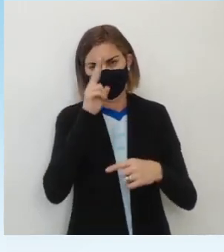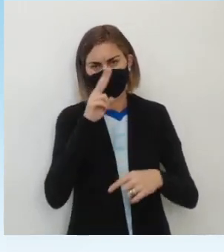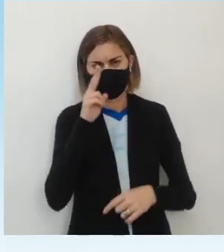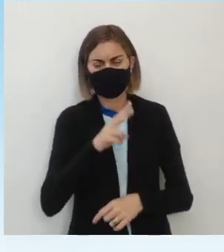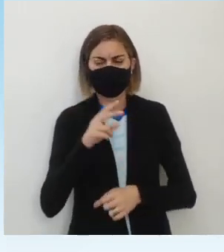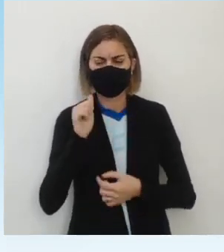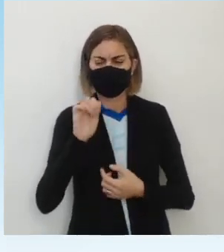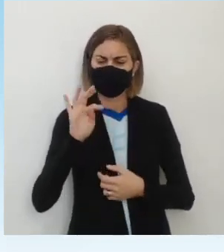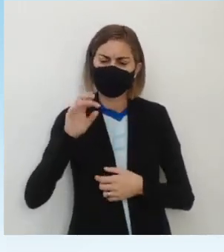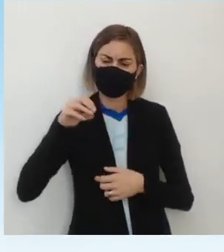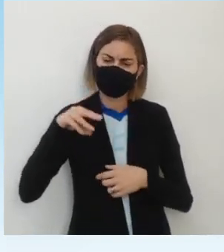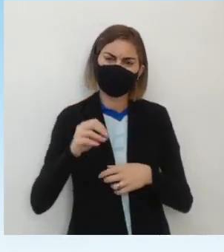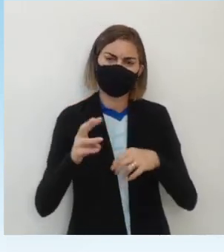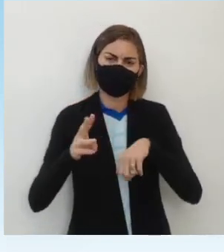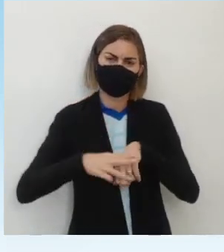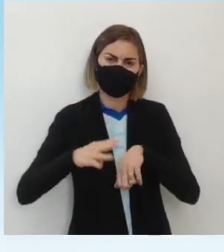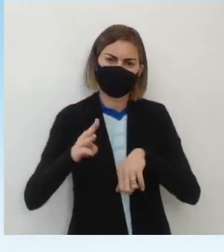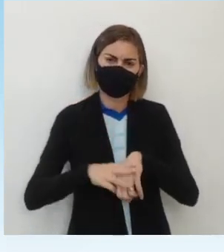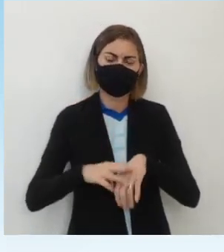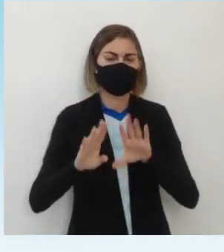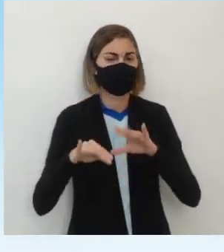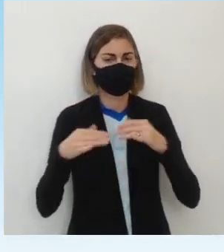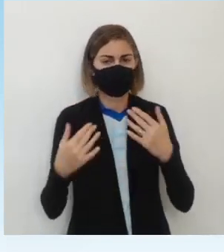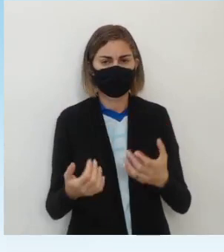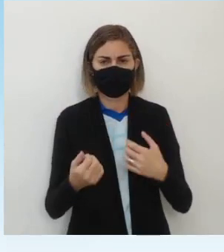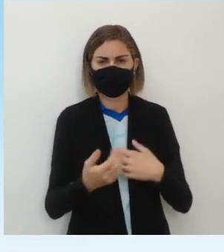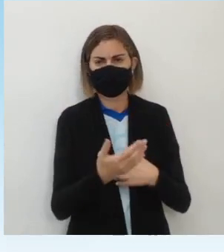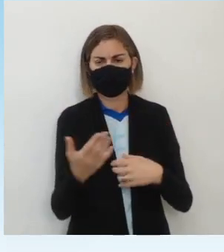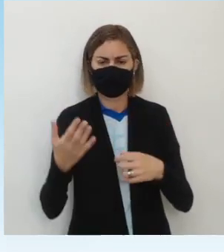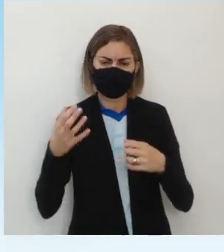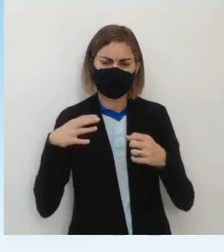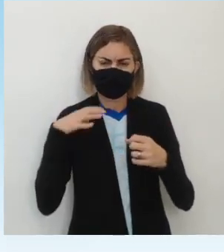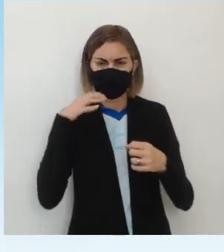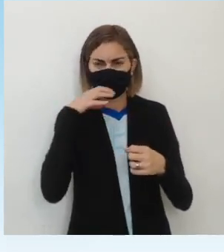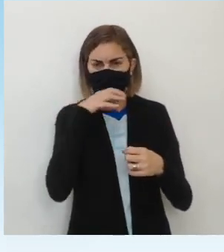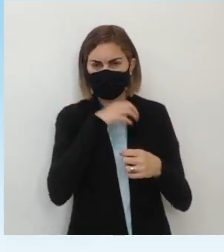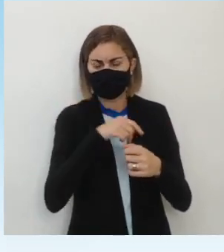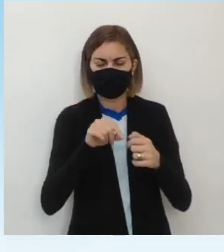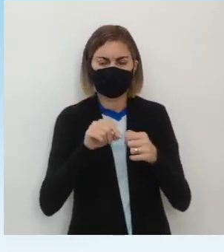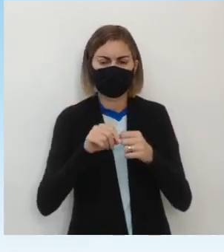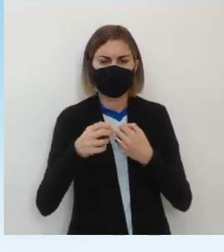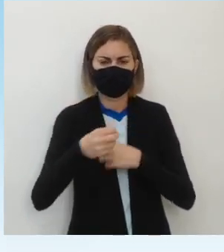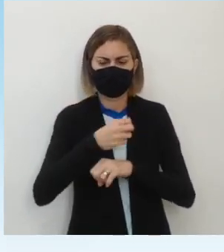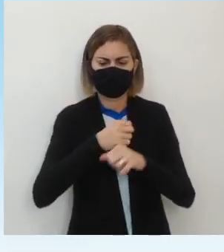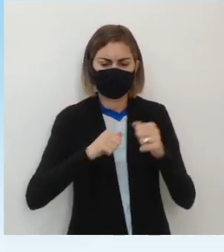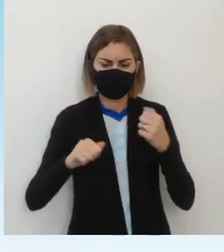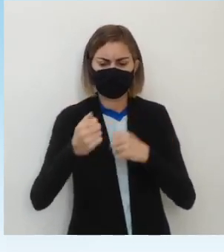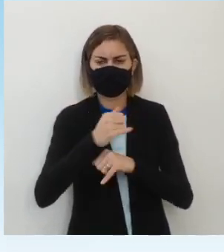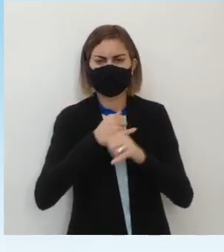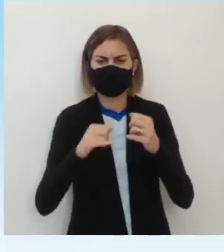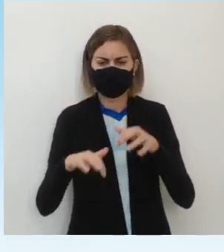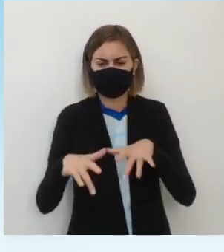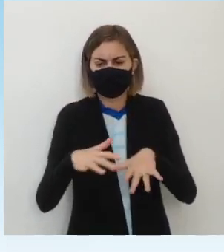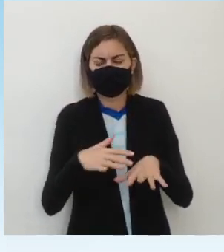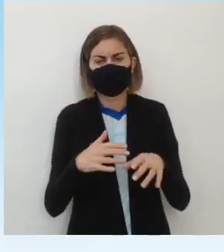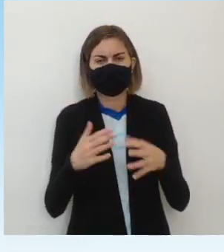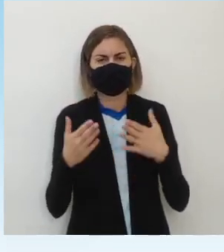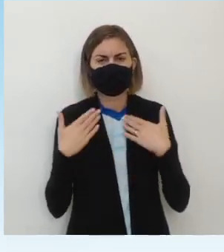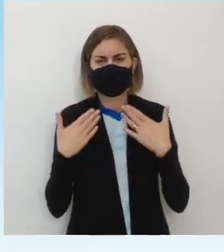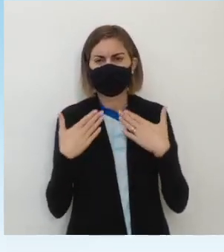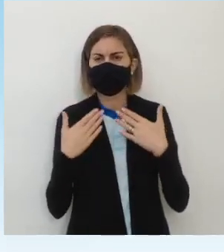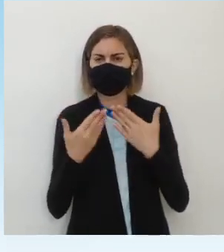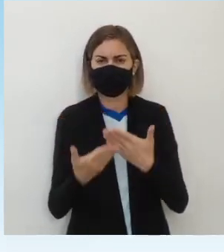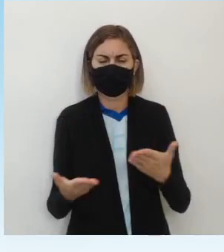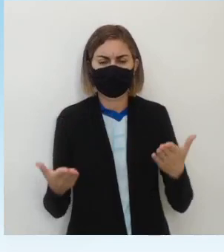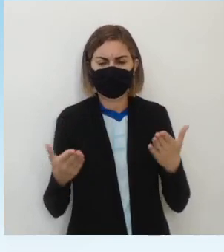positivos, os átomos do metal? Então, quando você aquece, você faz com que esses átomos vibrem. Calor é